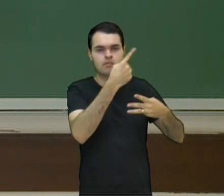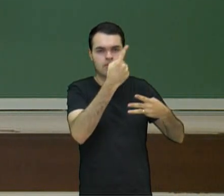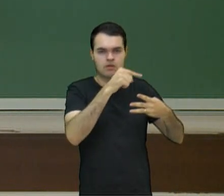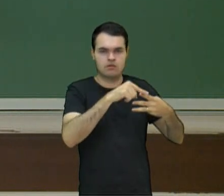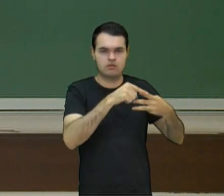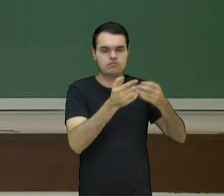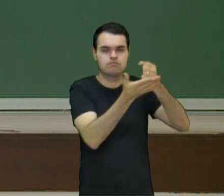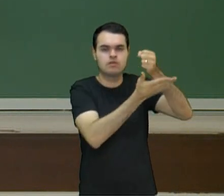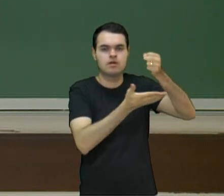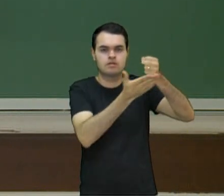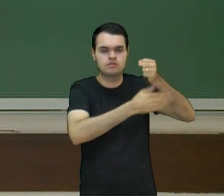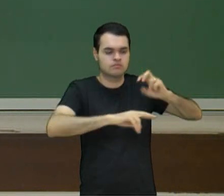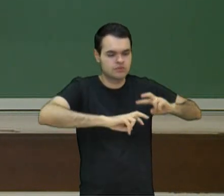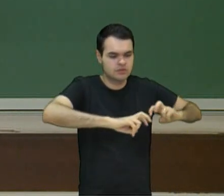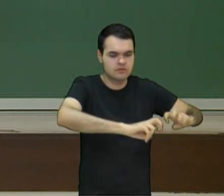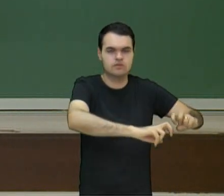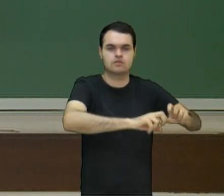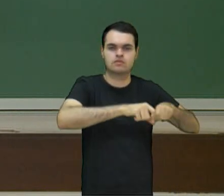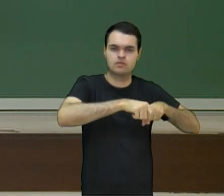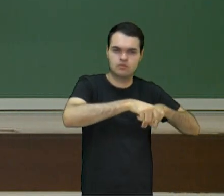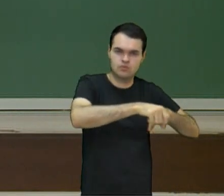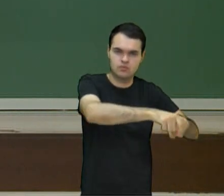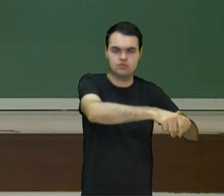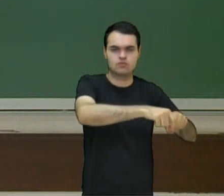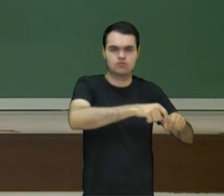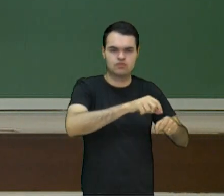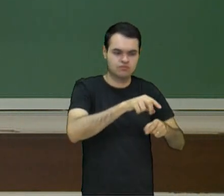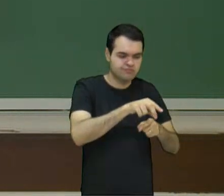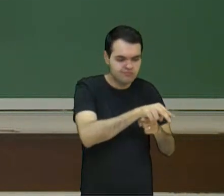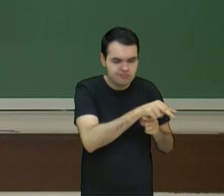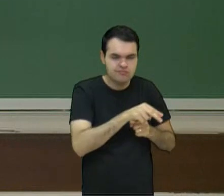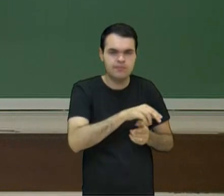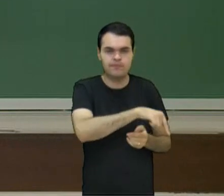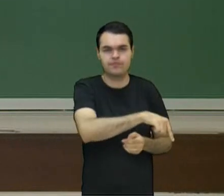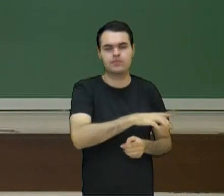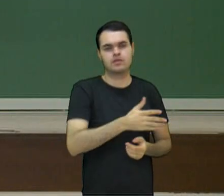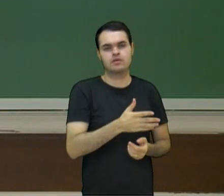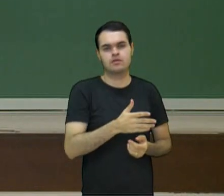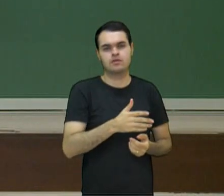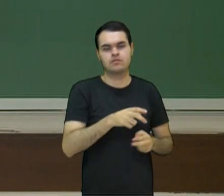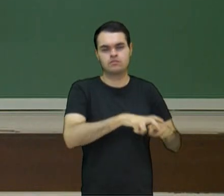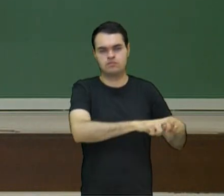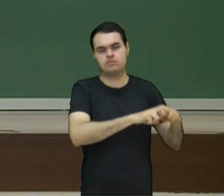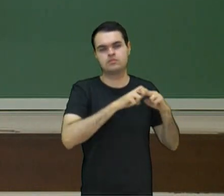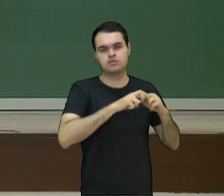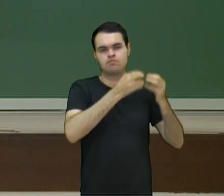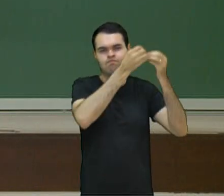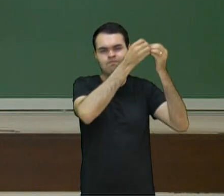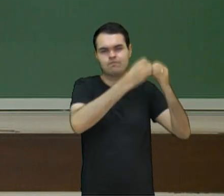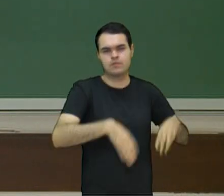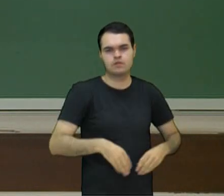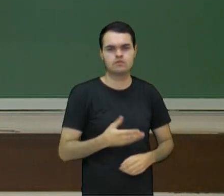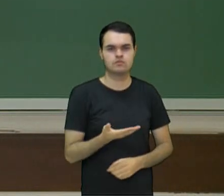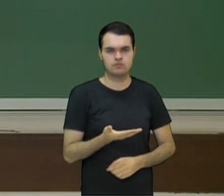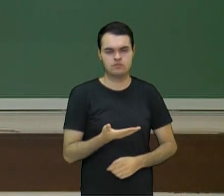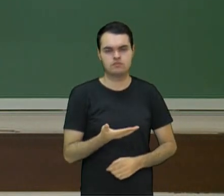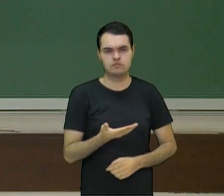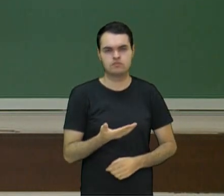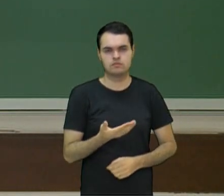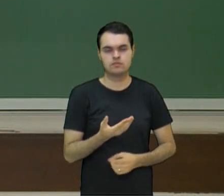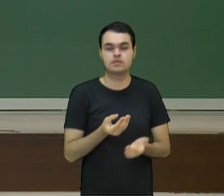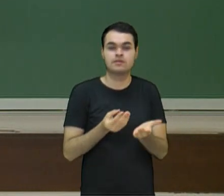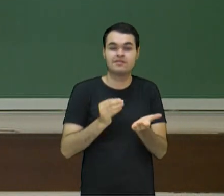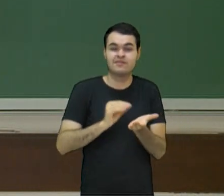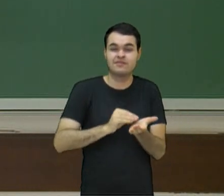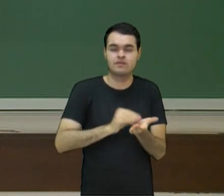economia de base, o extrativismo, a agricultura, né, e eles acabam sendo prejudicados nesse sentido pela falta